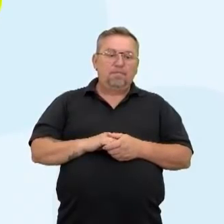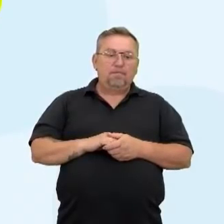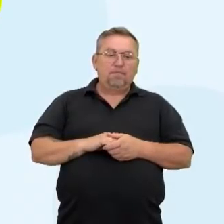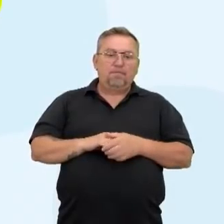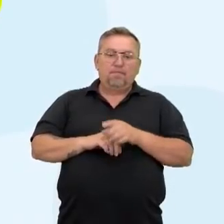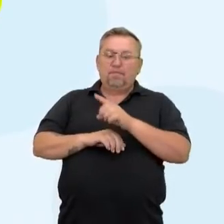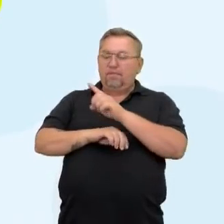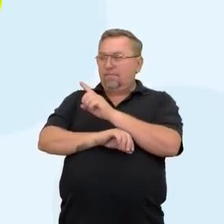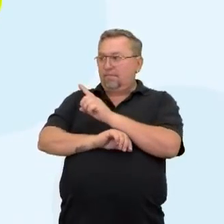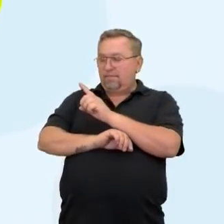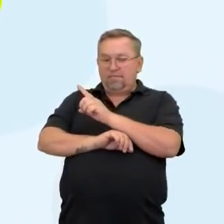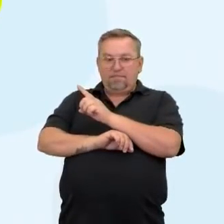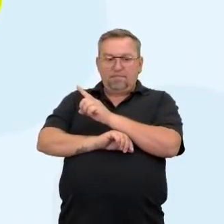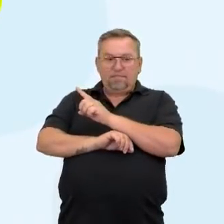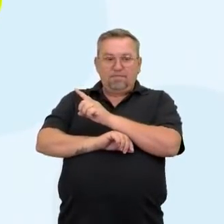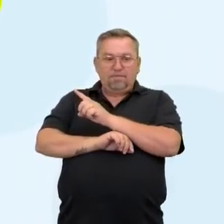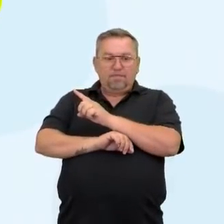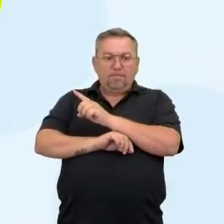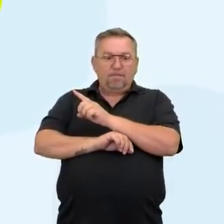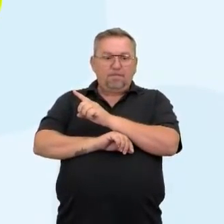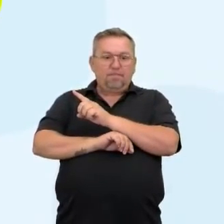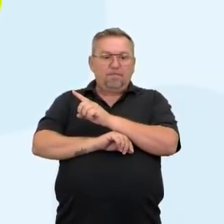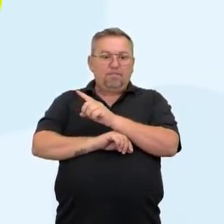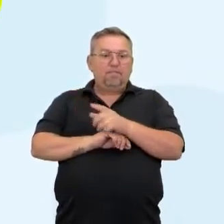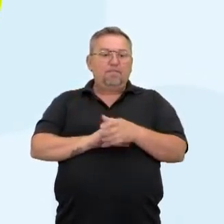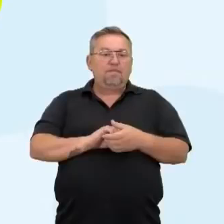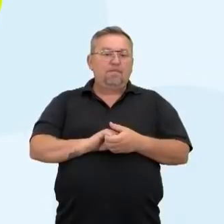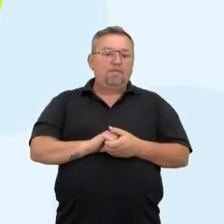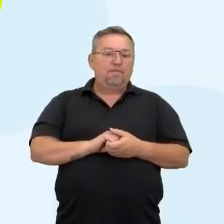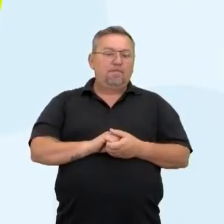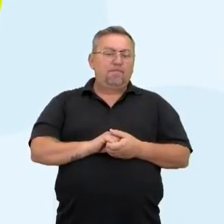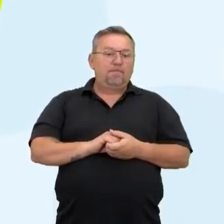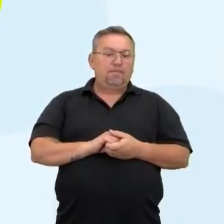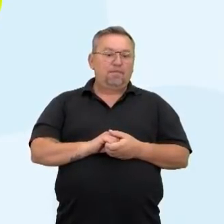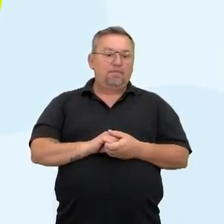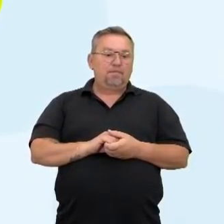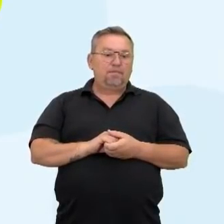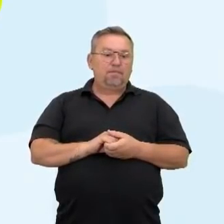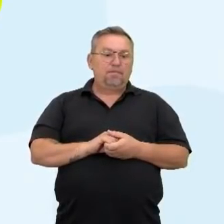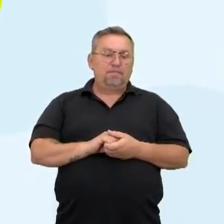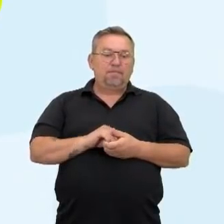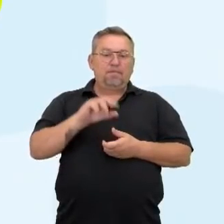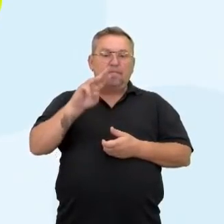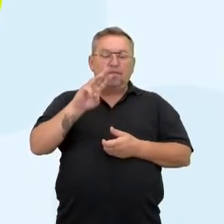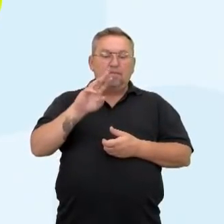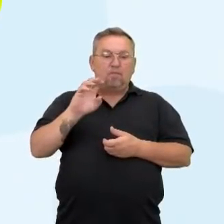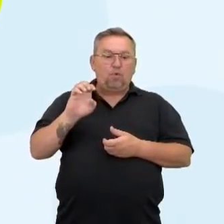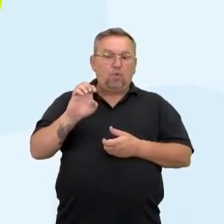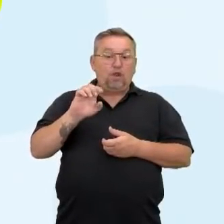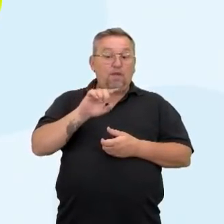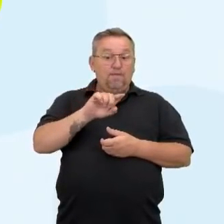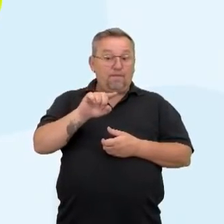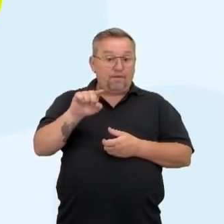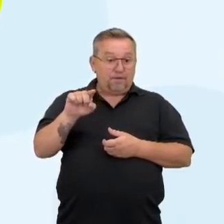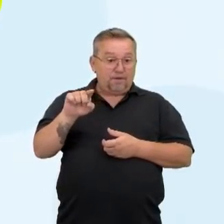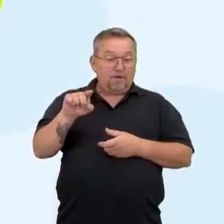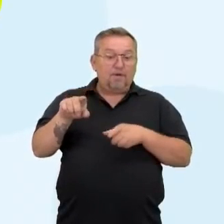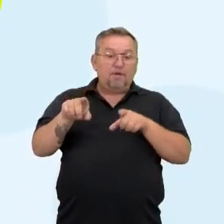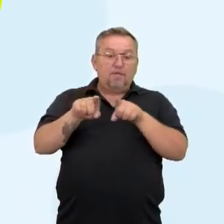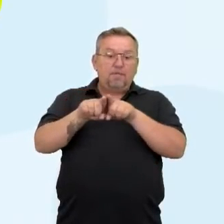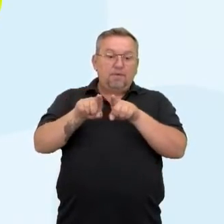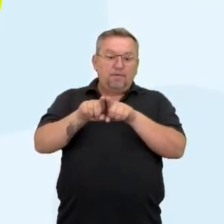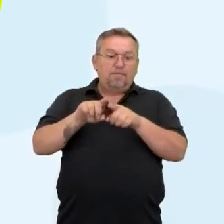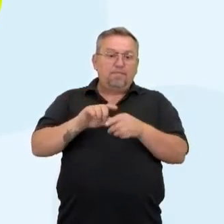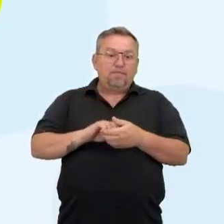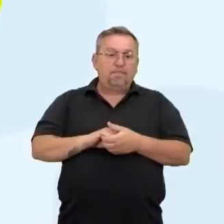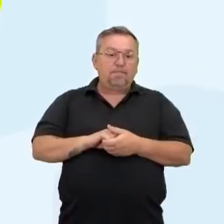did, que você tem que usar o did porque é pergunta, né? You. Aqui é we, então nós, né? vocês também é